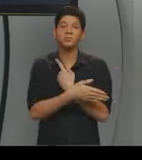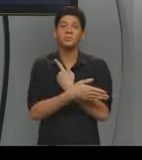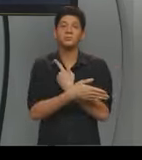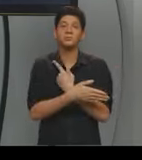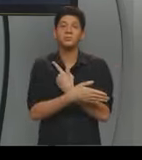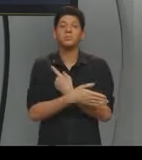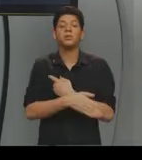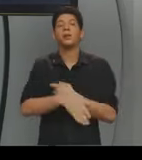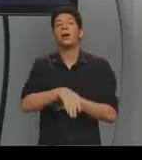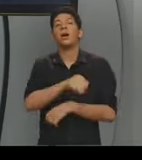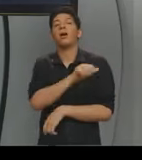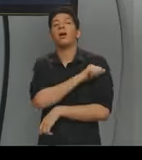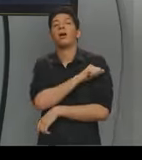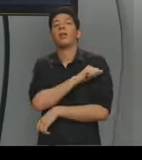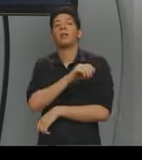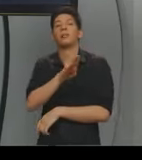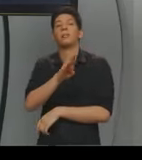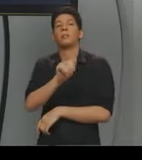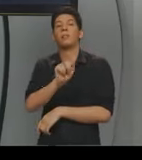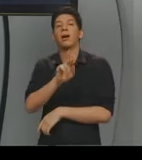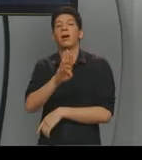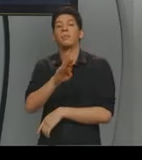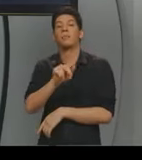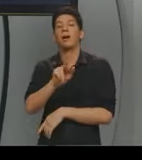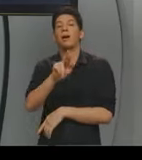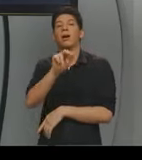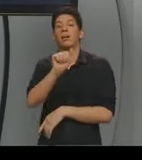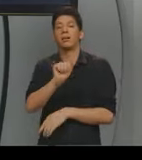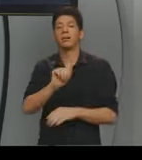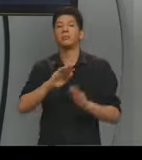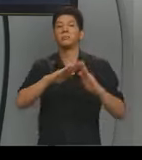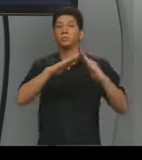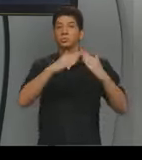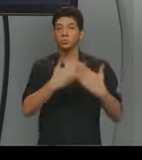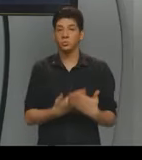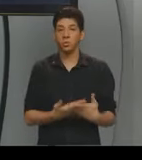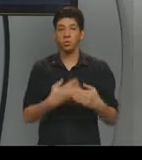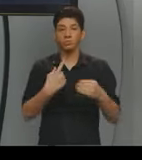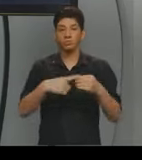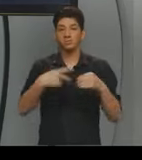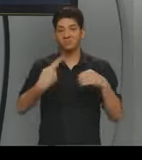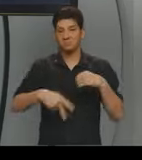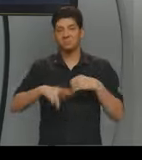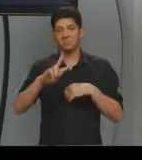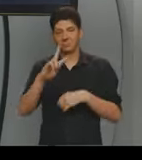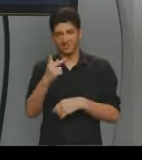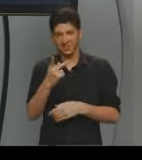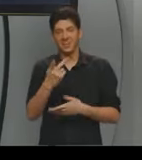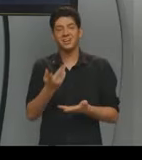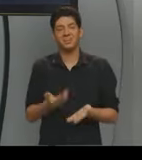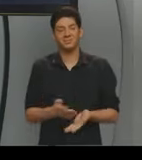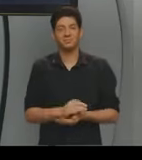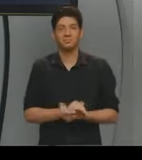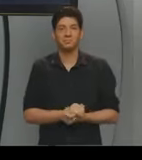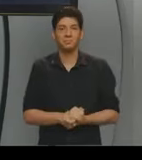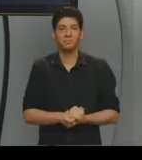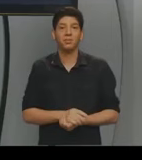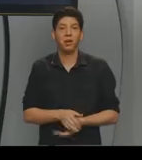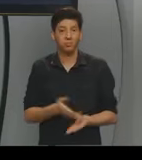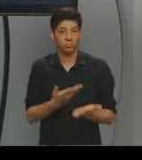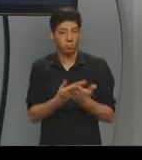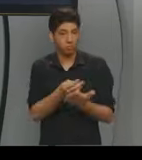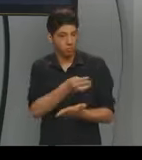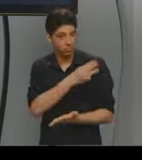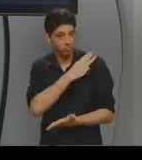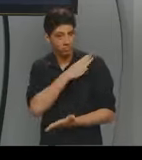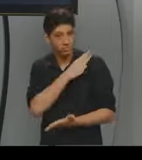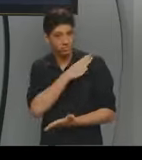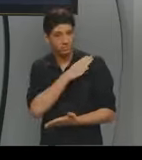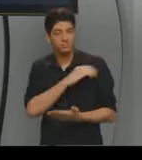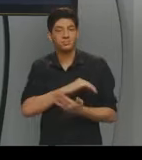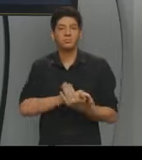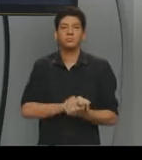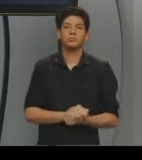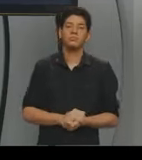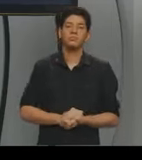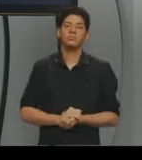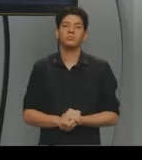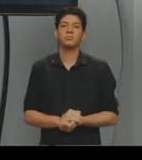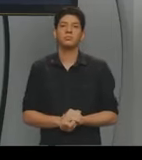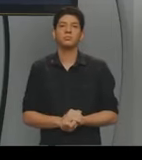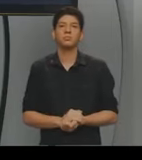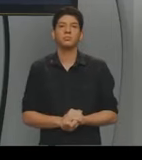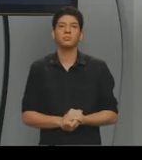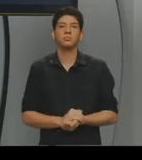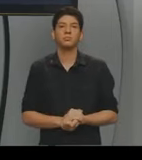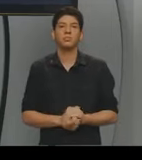da Bárbara, da Escola Estadual Anita Brina Brandão, aqui em Belo Horizonte. A Bárbara está no 3º ano. Qual a diferença